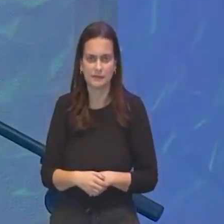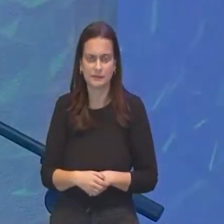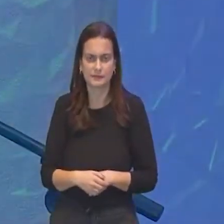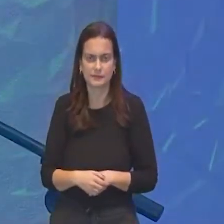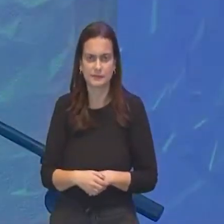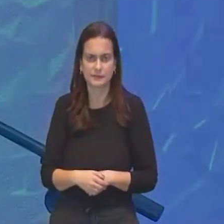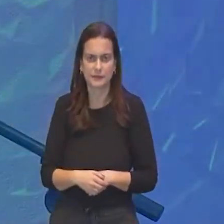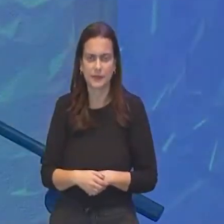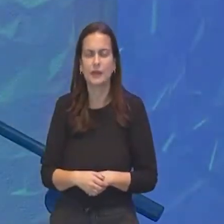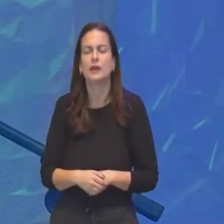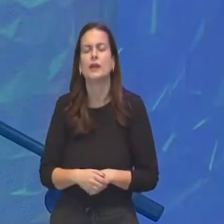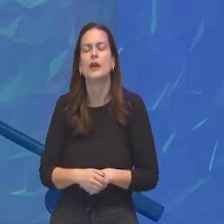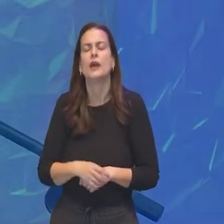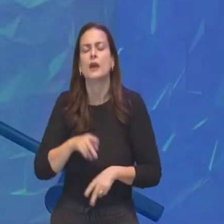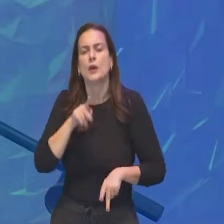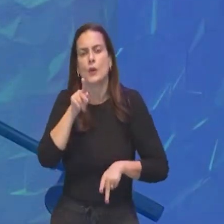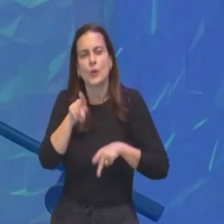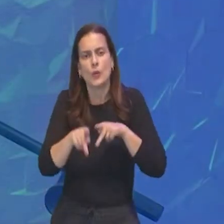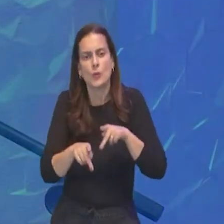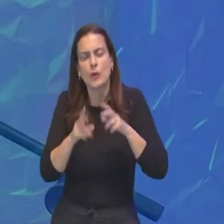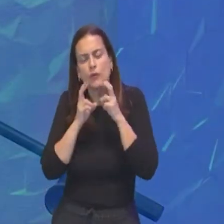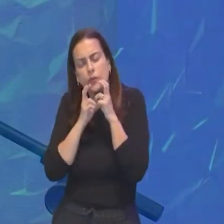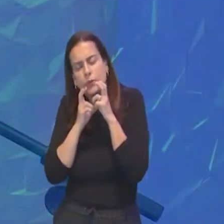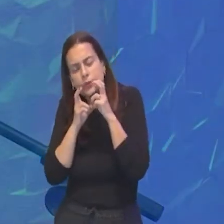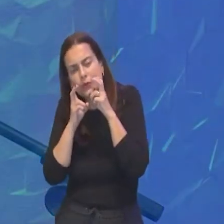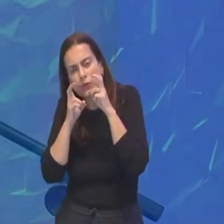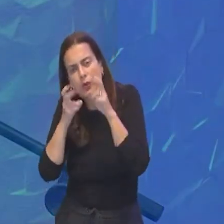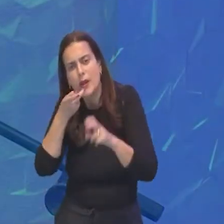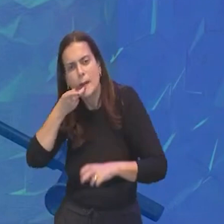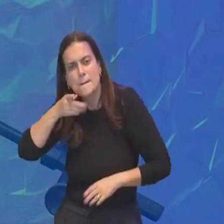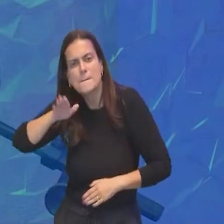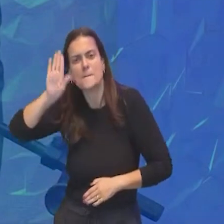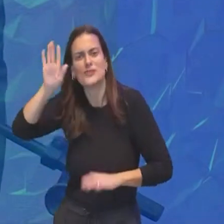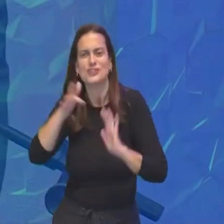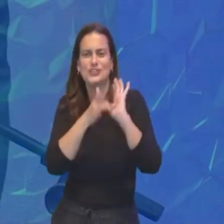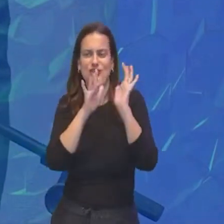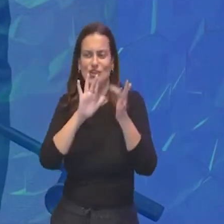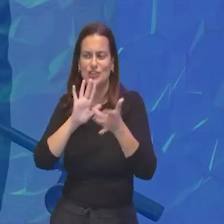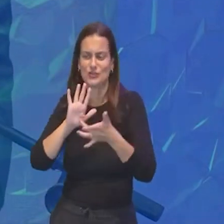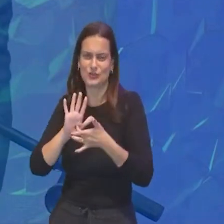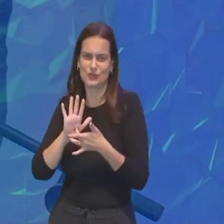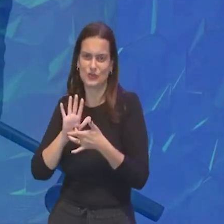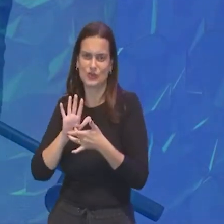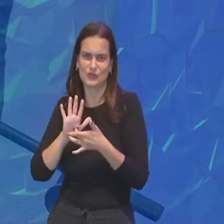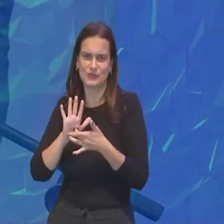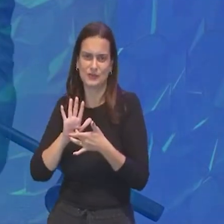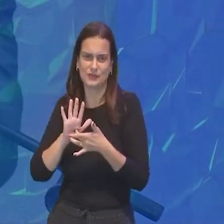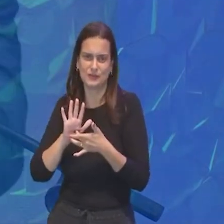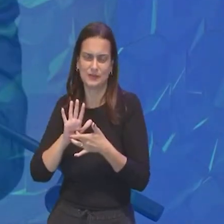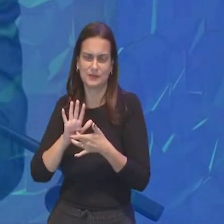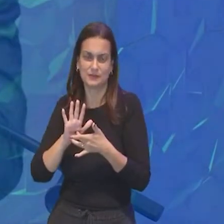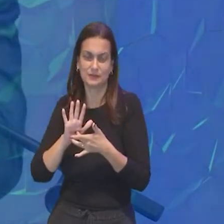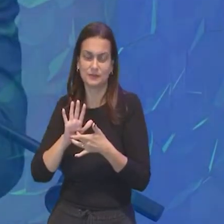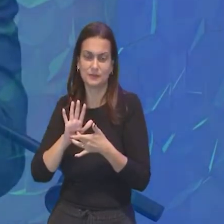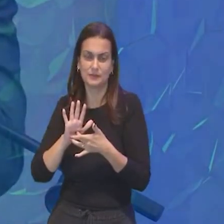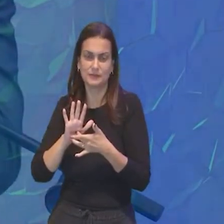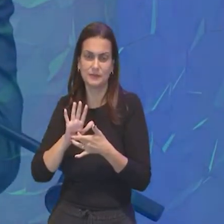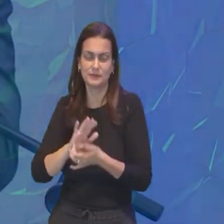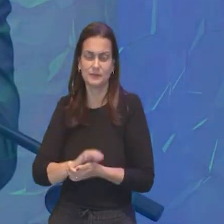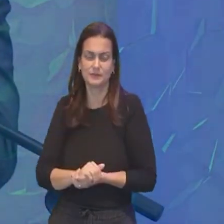E as multidões clamavam: este é o profeta Jesus, de Nazaré, da Galileia.